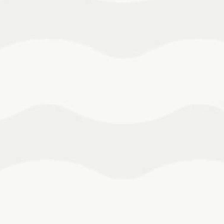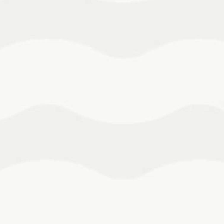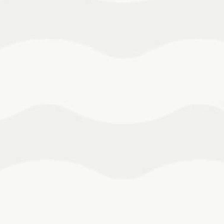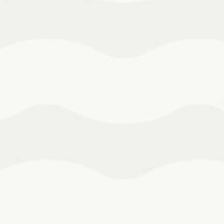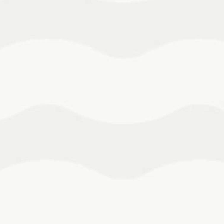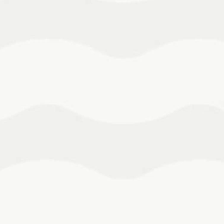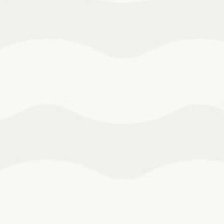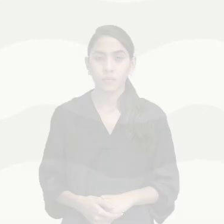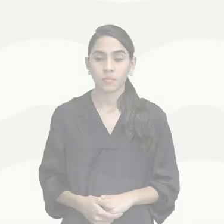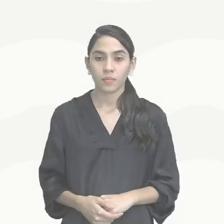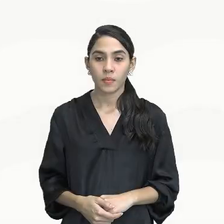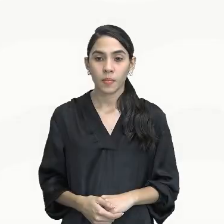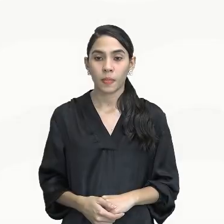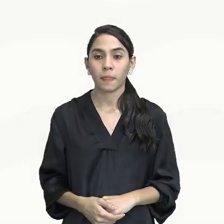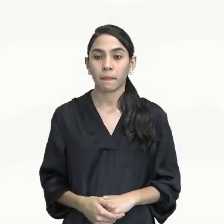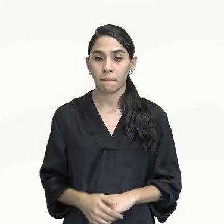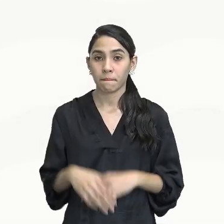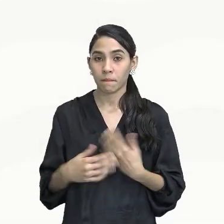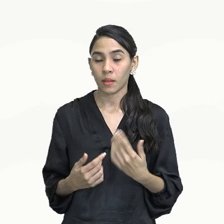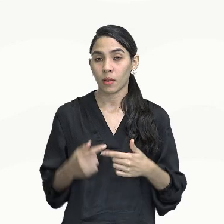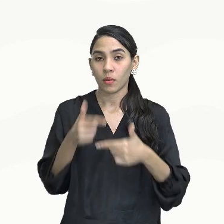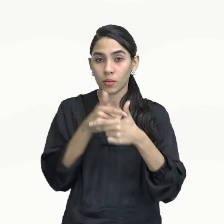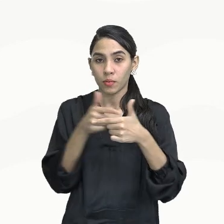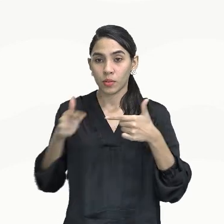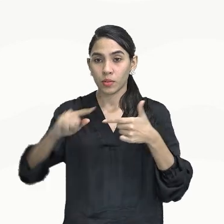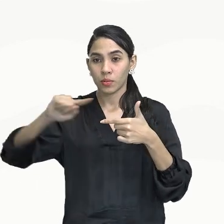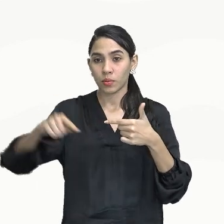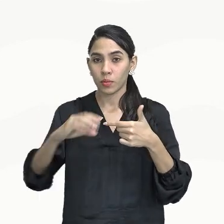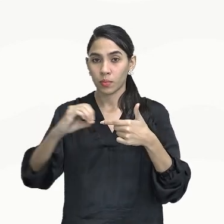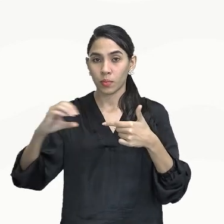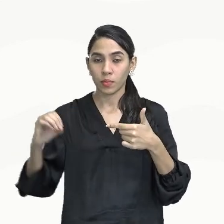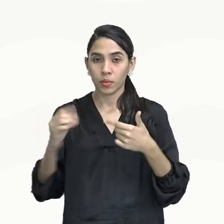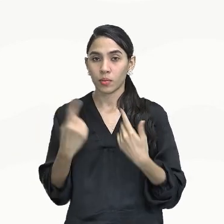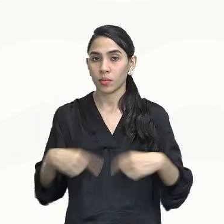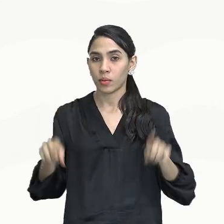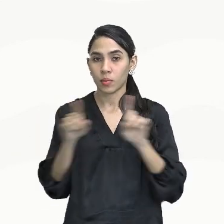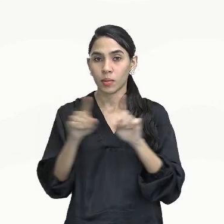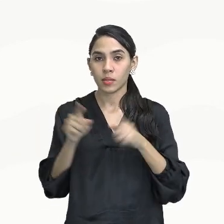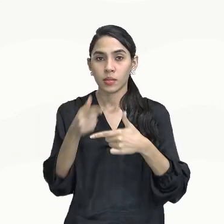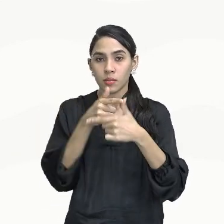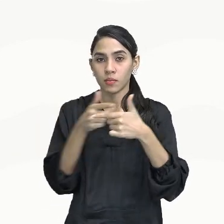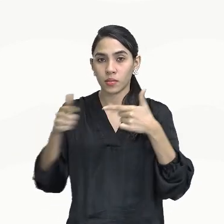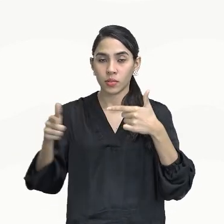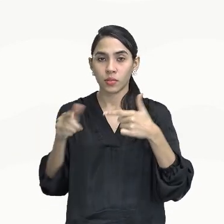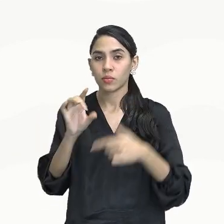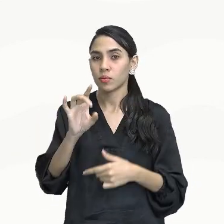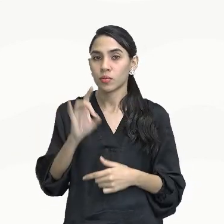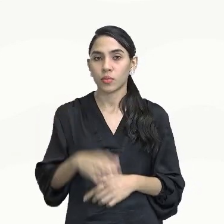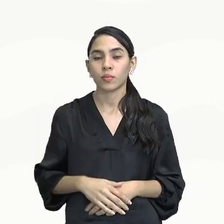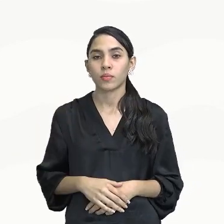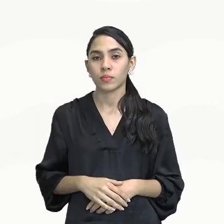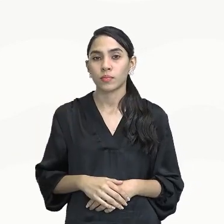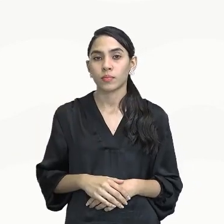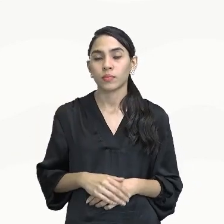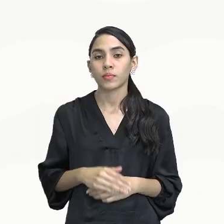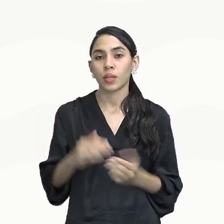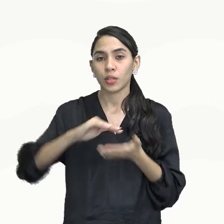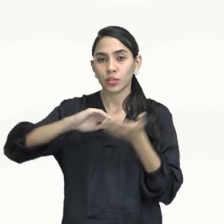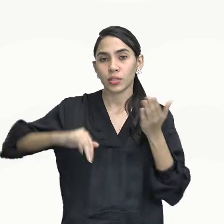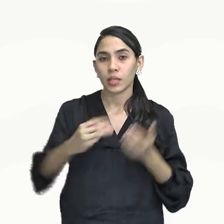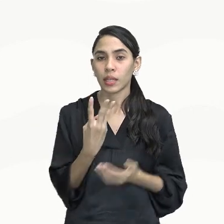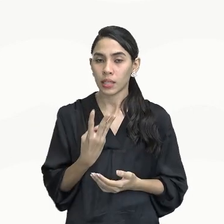Porque dividindo isso daí por 1.000, então eu não preciso dividir por 1.000, né? Só diminui 3 casas